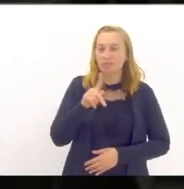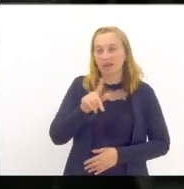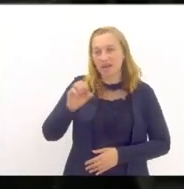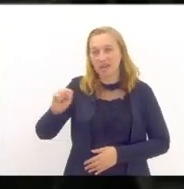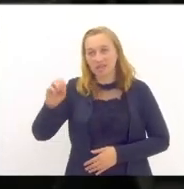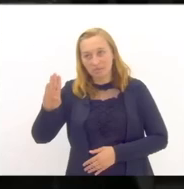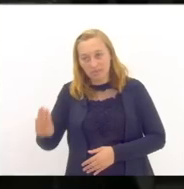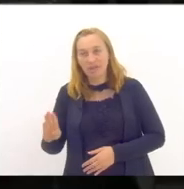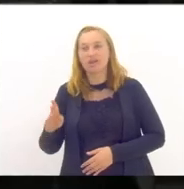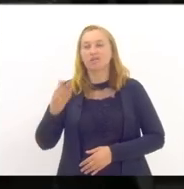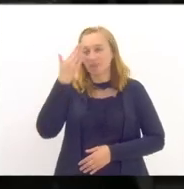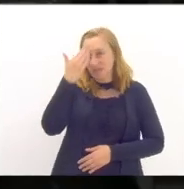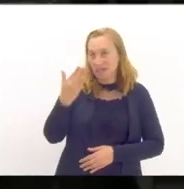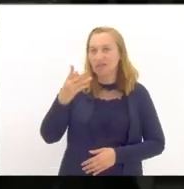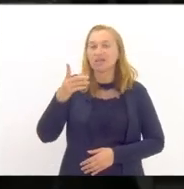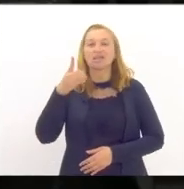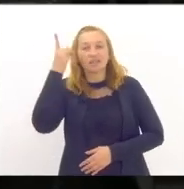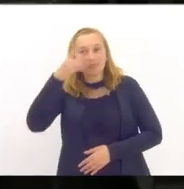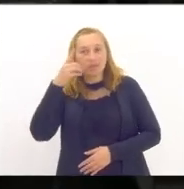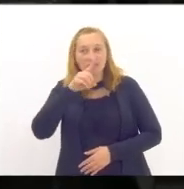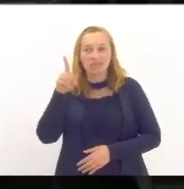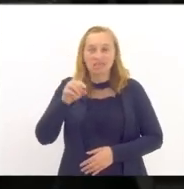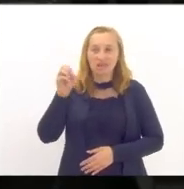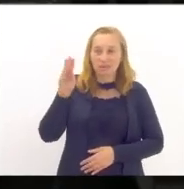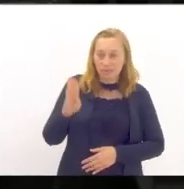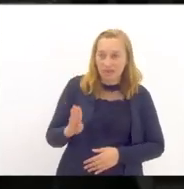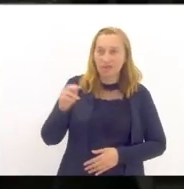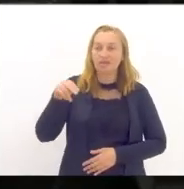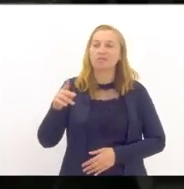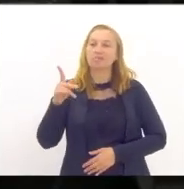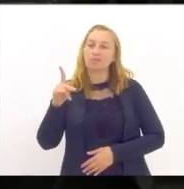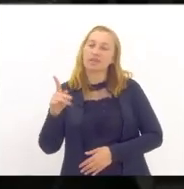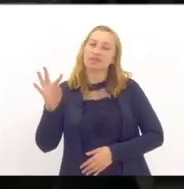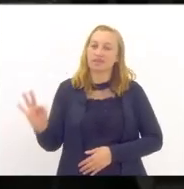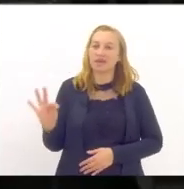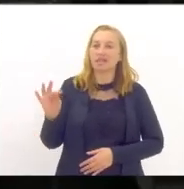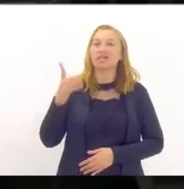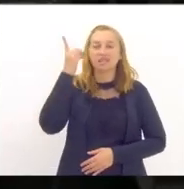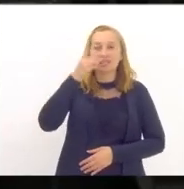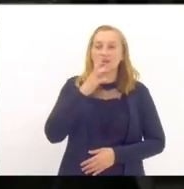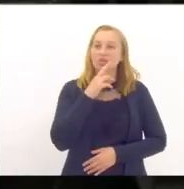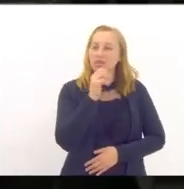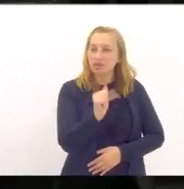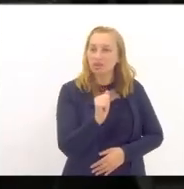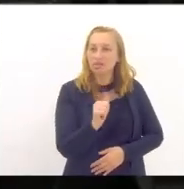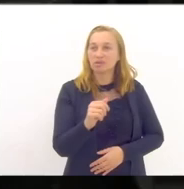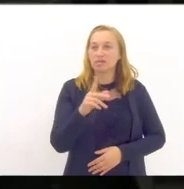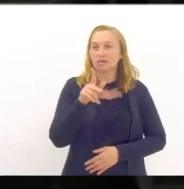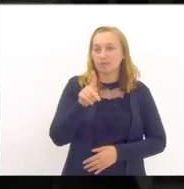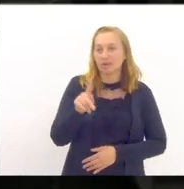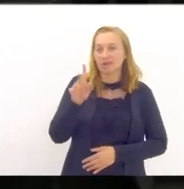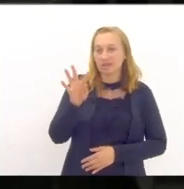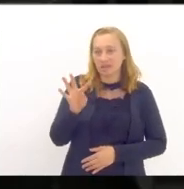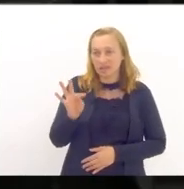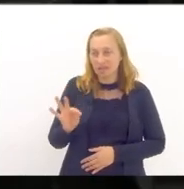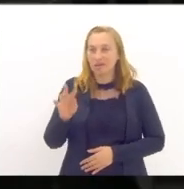muito obrigado. Deputada Zeidan, do PT, muito obrigado. Deputado Rodrigo Amorim, do PTB, muito obrigado. Deputada